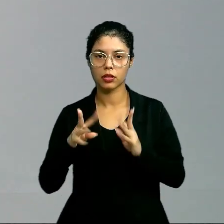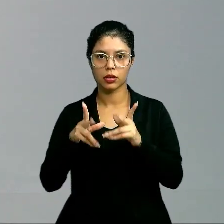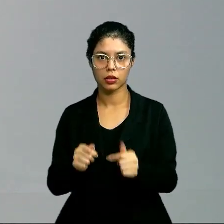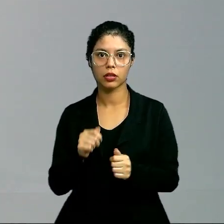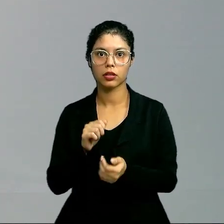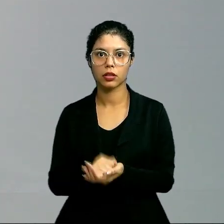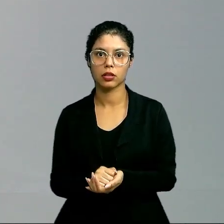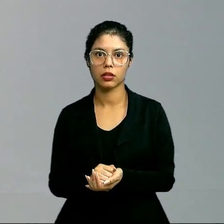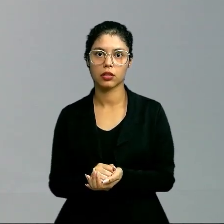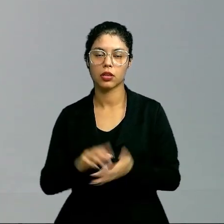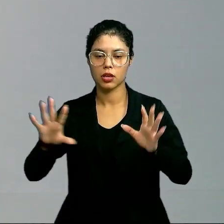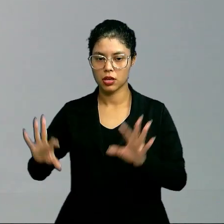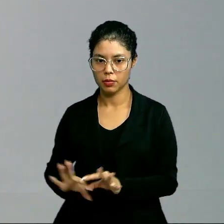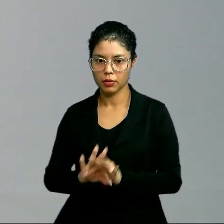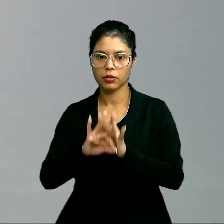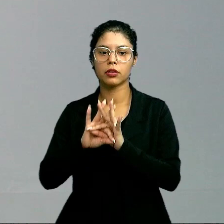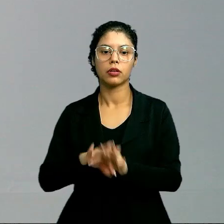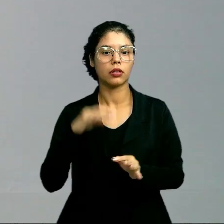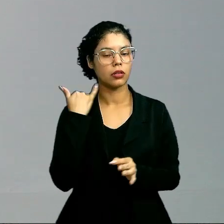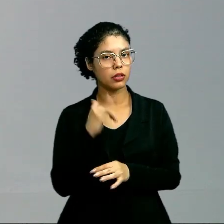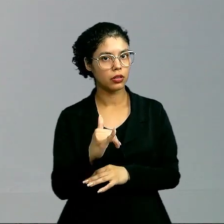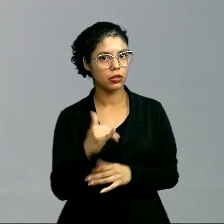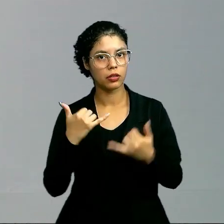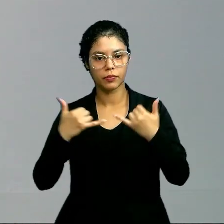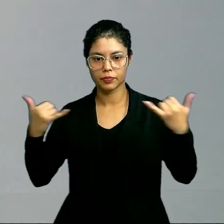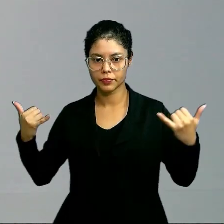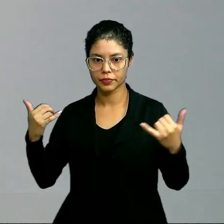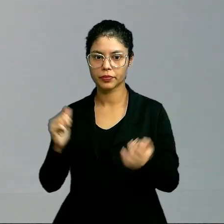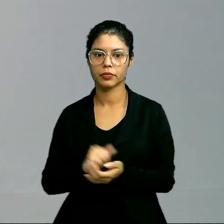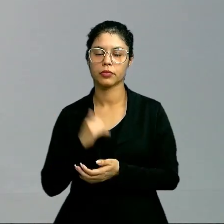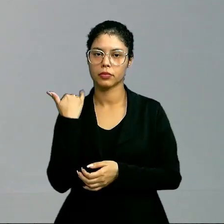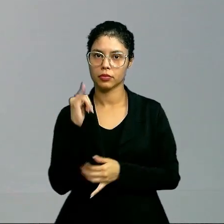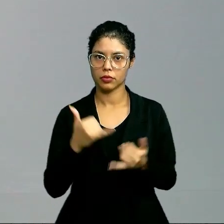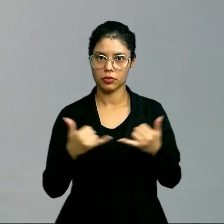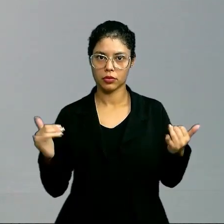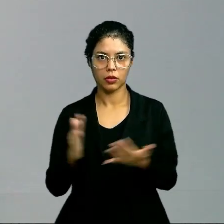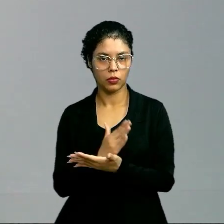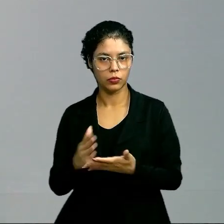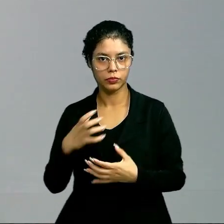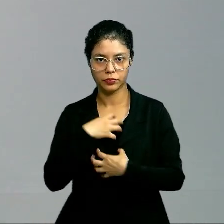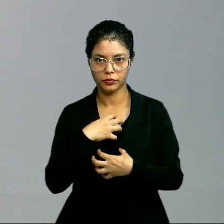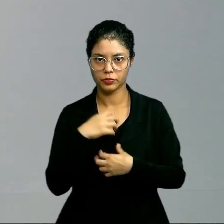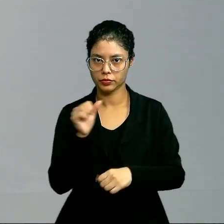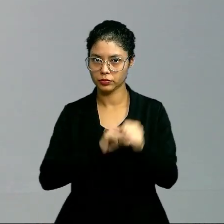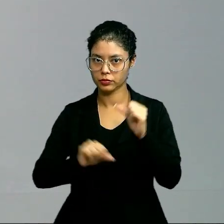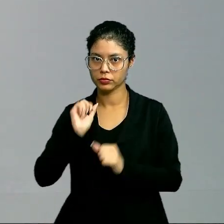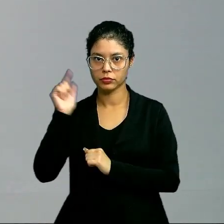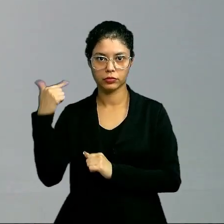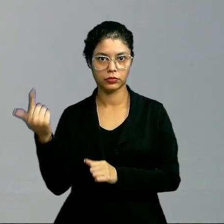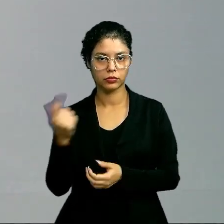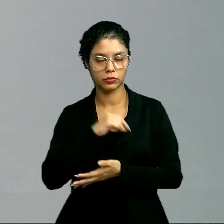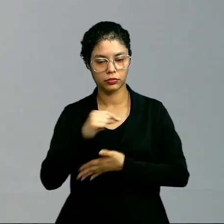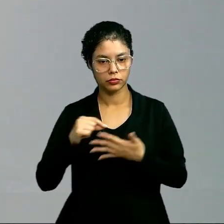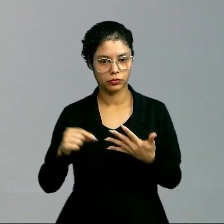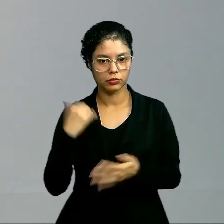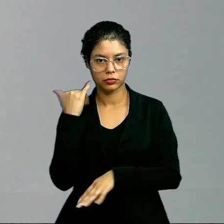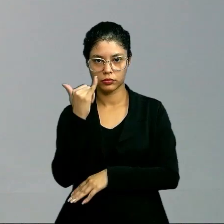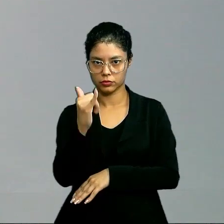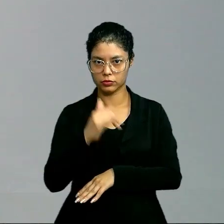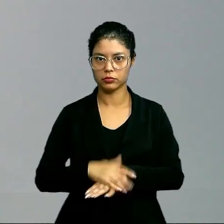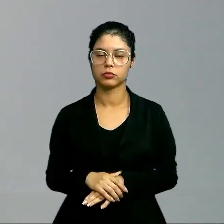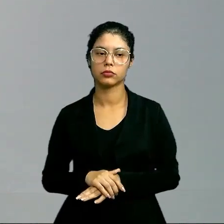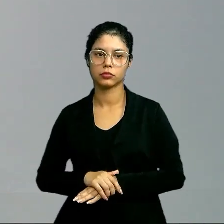esse aparelho ele está relacionado com uma energia elétrica. Então, essa energia elétrica, em algum momento, ela vai ser transformada em um outro tipo de energia.